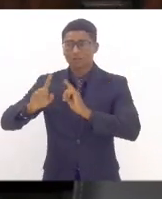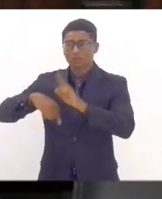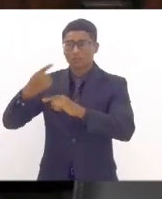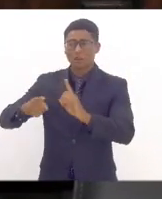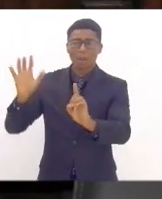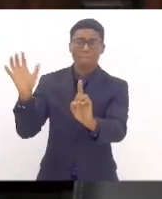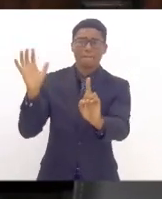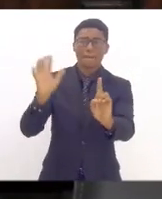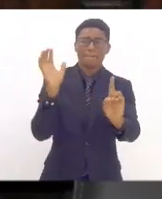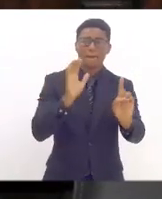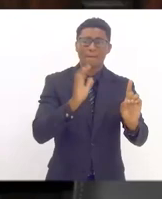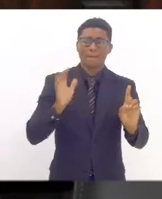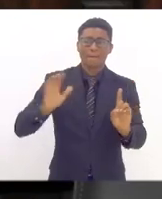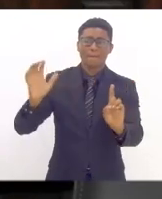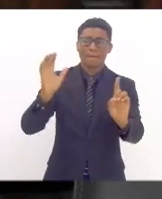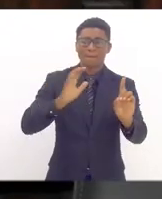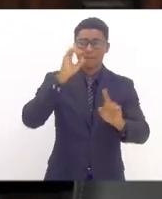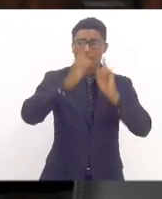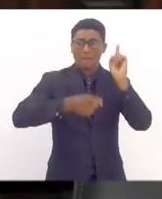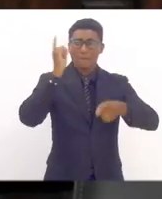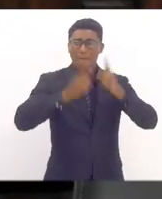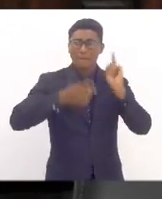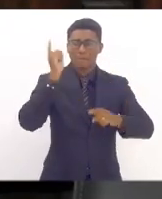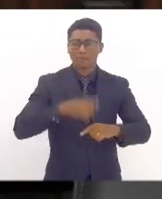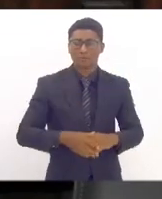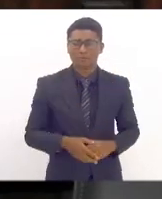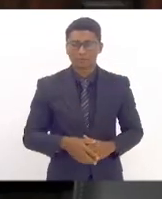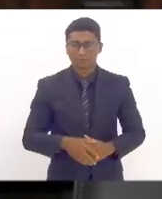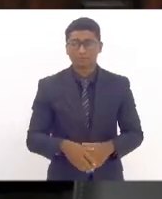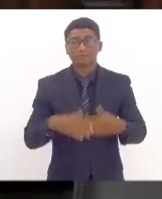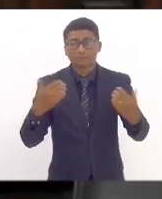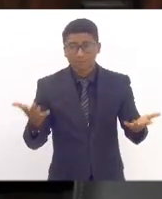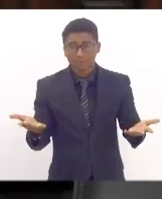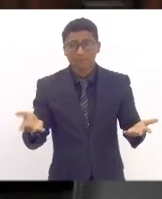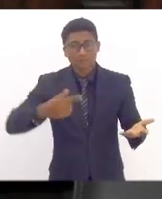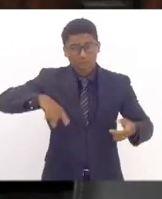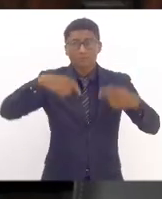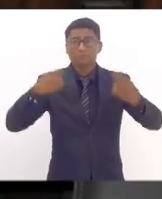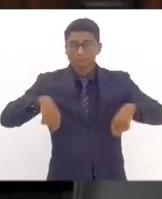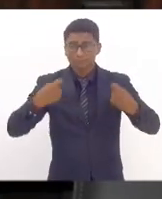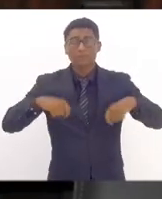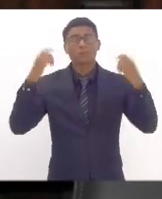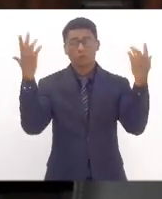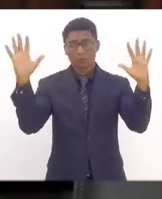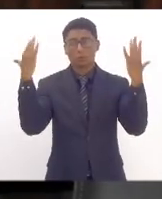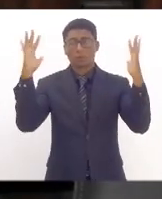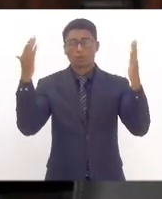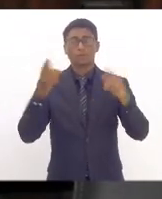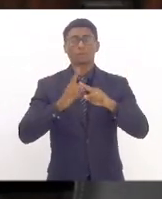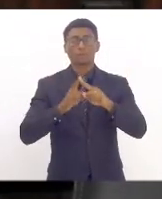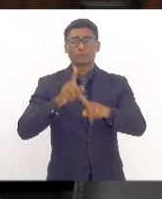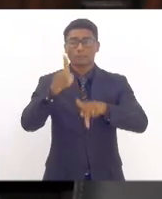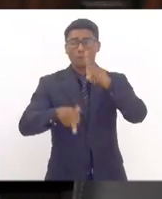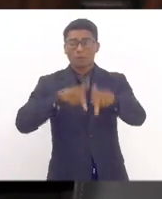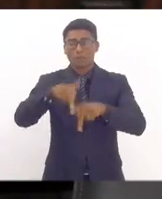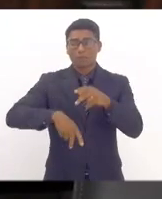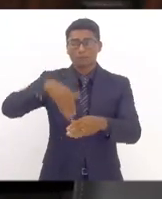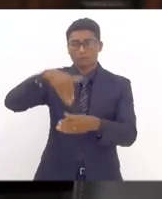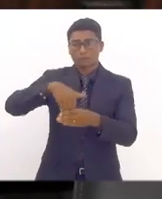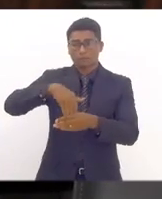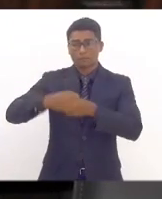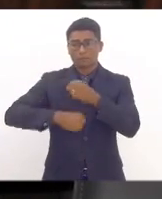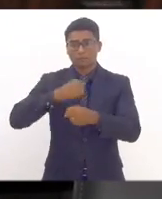por isso que a gente precisa Celebrar né A Grande Vitória a partir da soberania Popular das eleições de